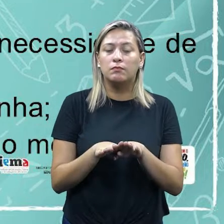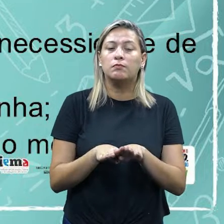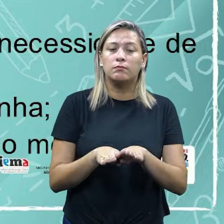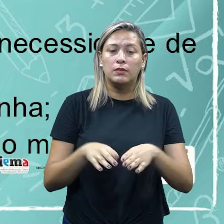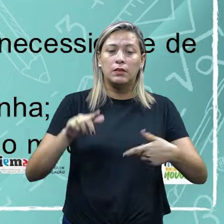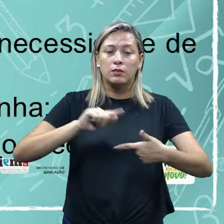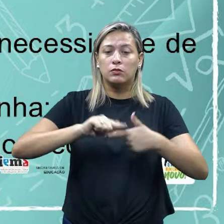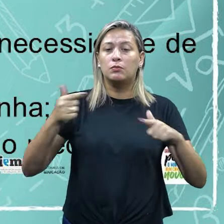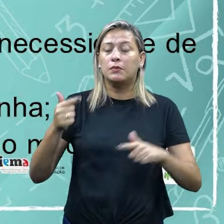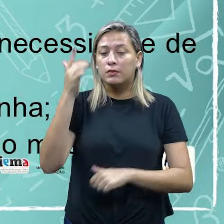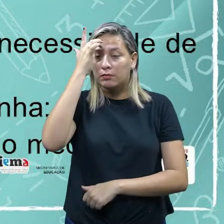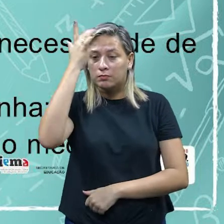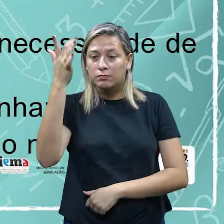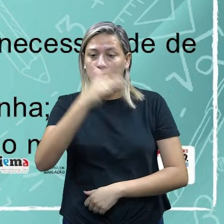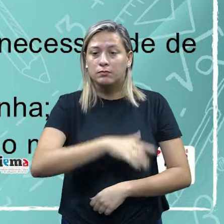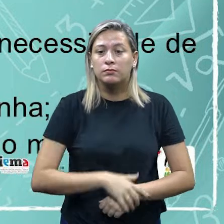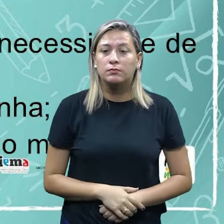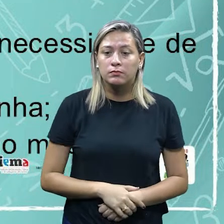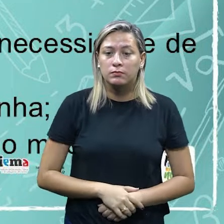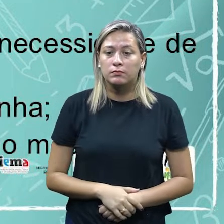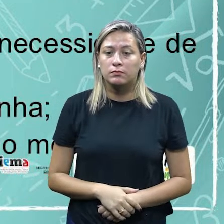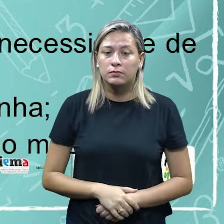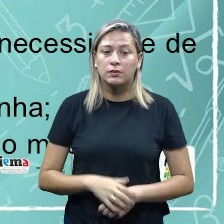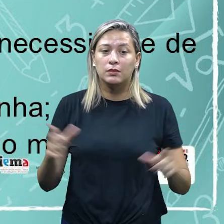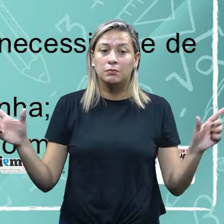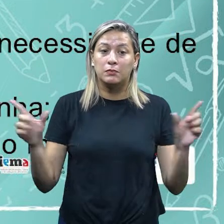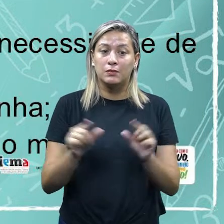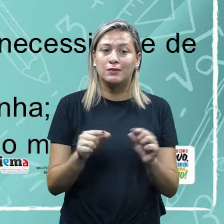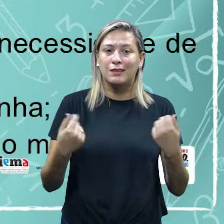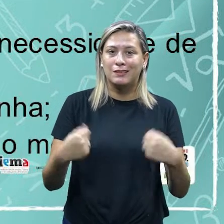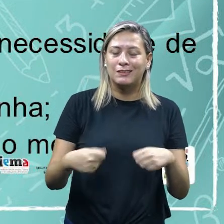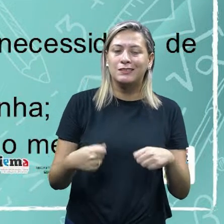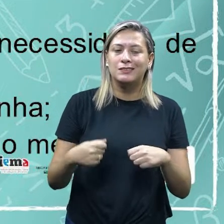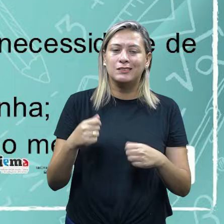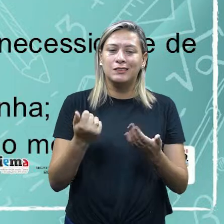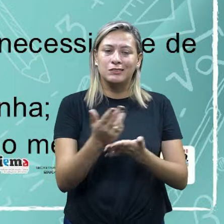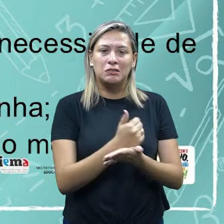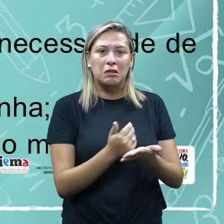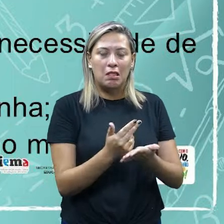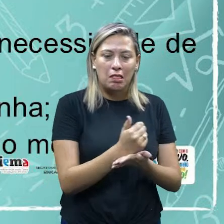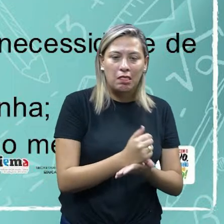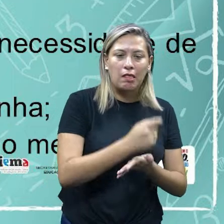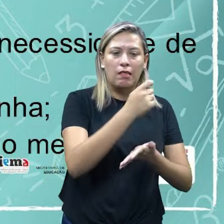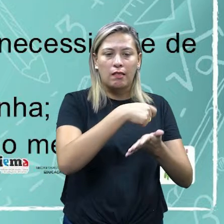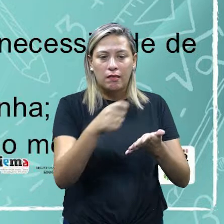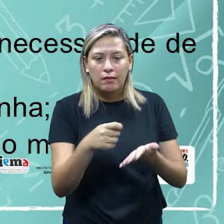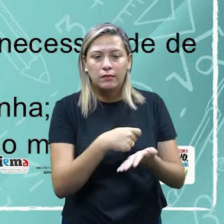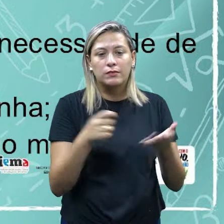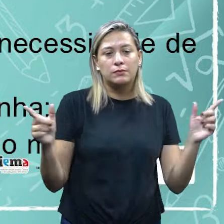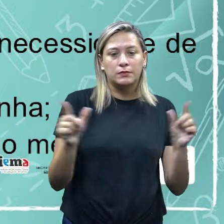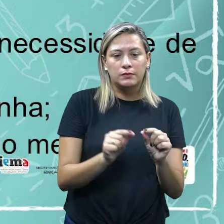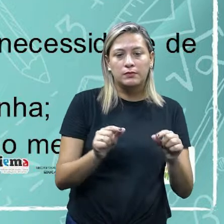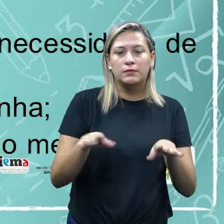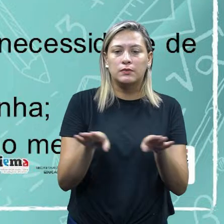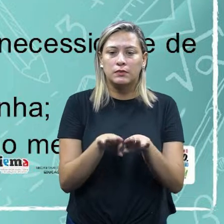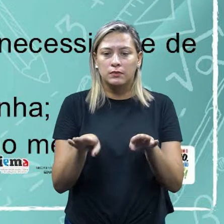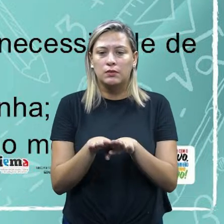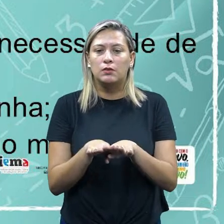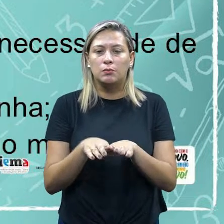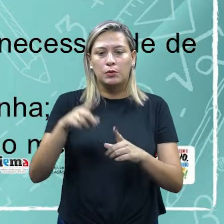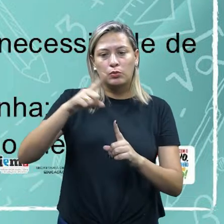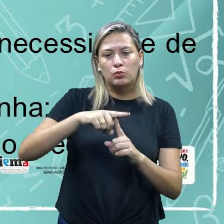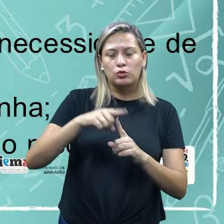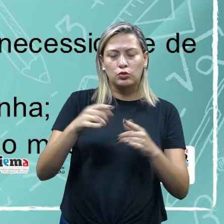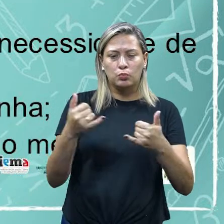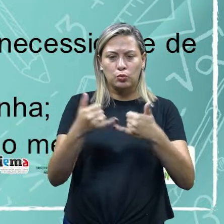que minimiza a necessidade de redesenhos manuais, gerenciamento de camadas, tipos e espessuras de